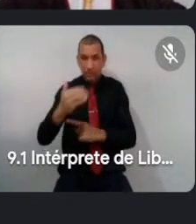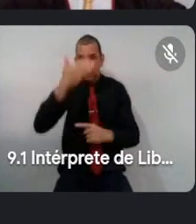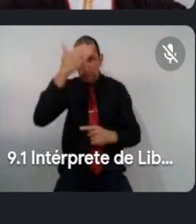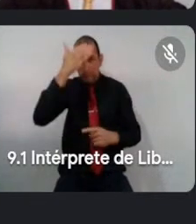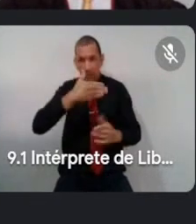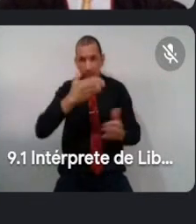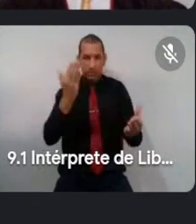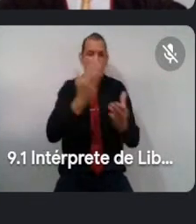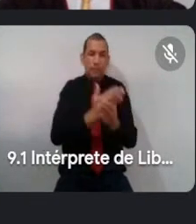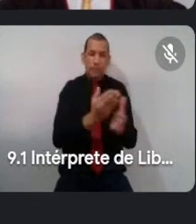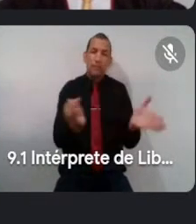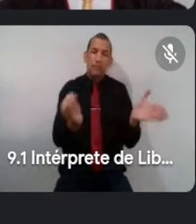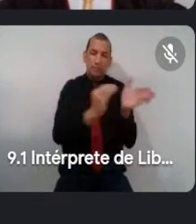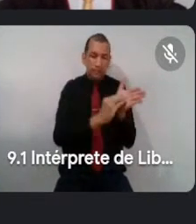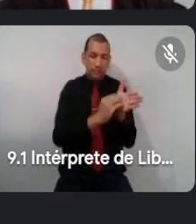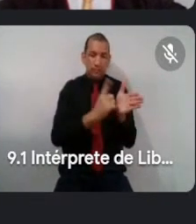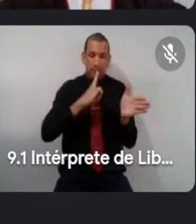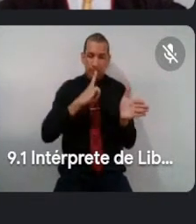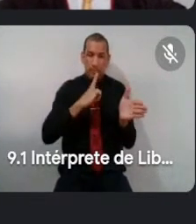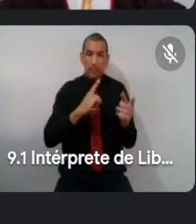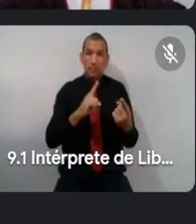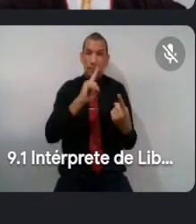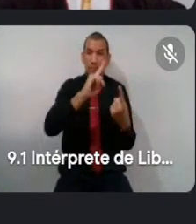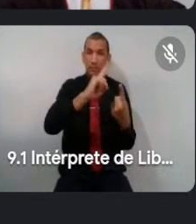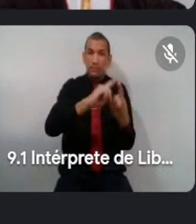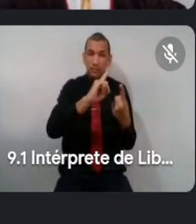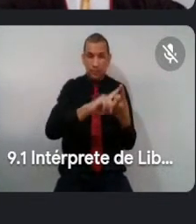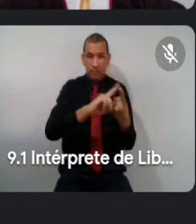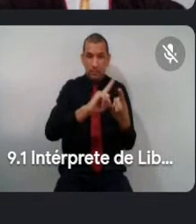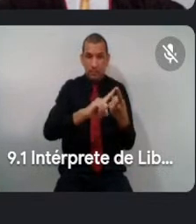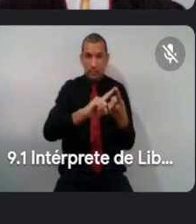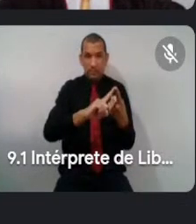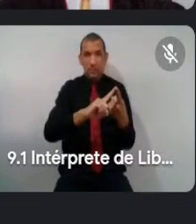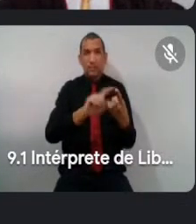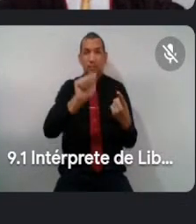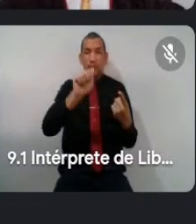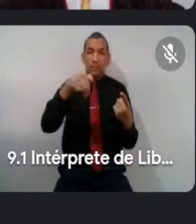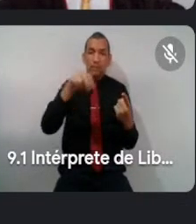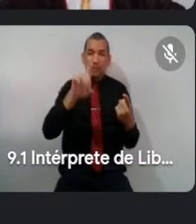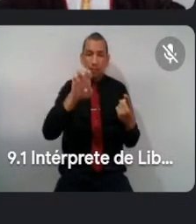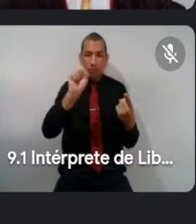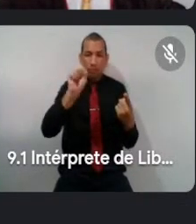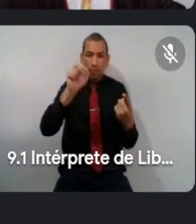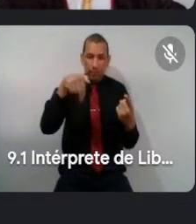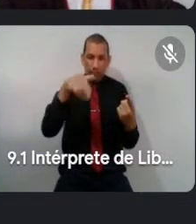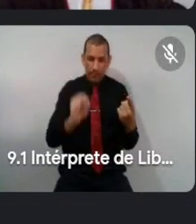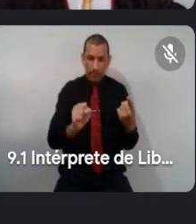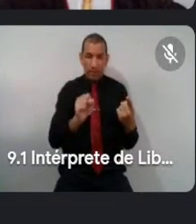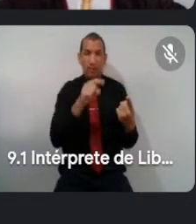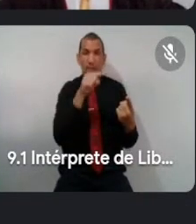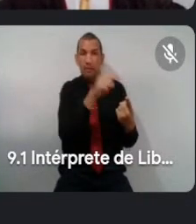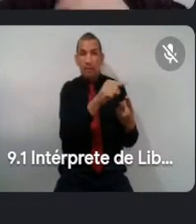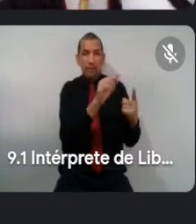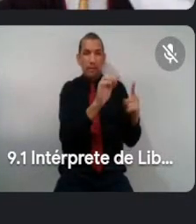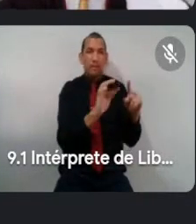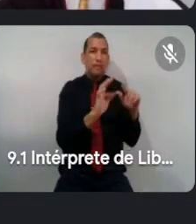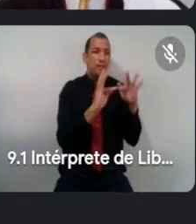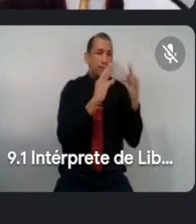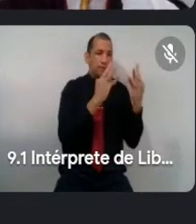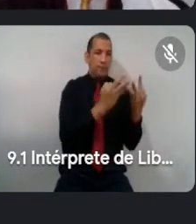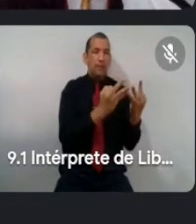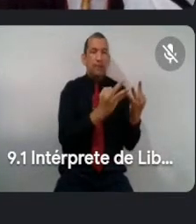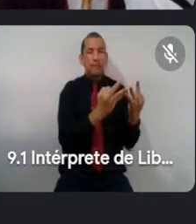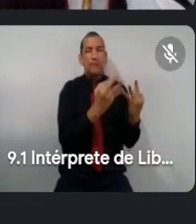provado nos autos um é o Anderson é parente de uma Vereador